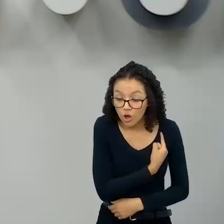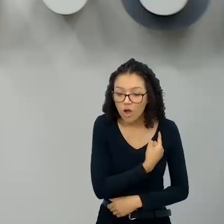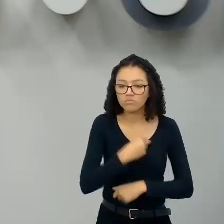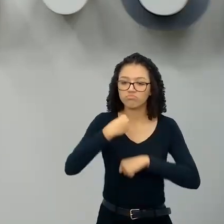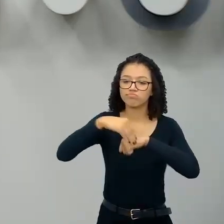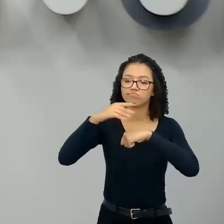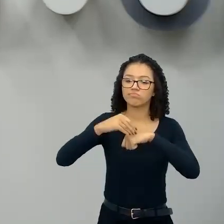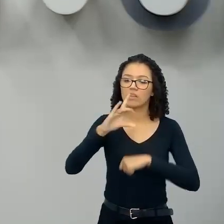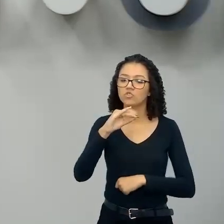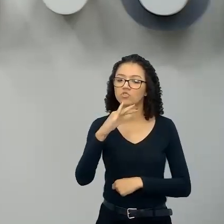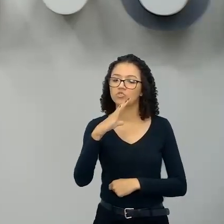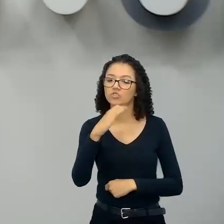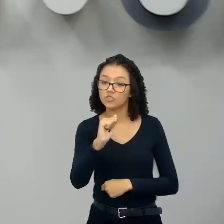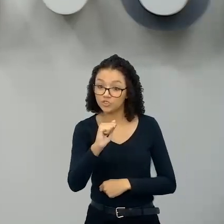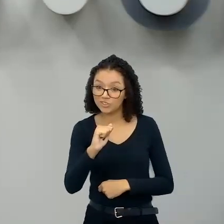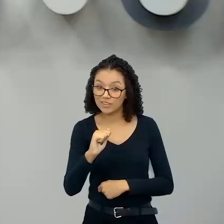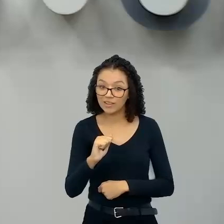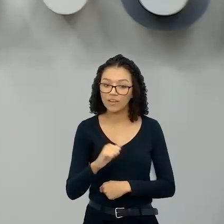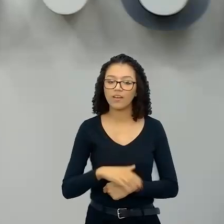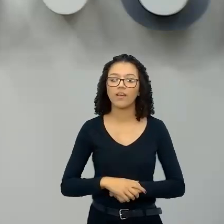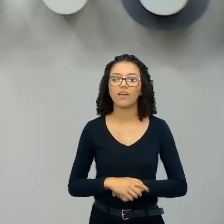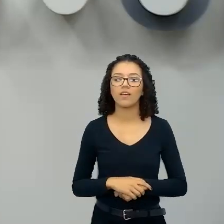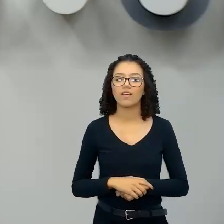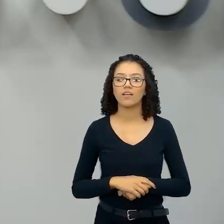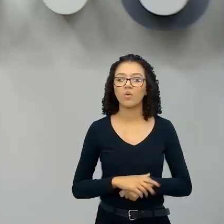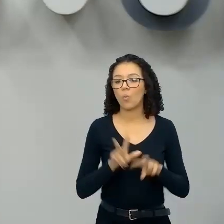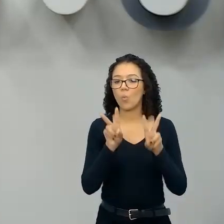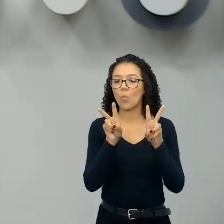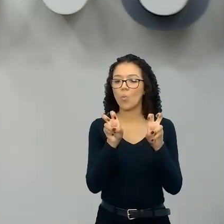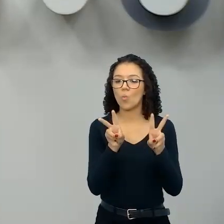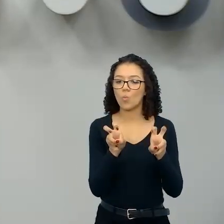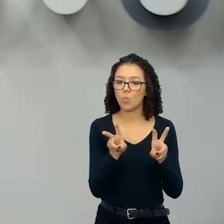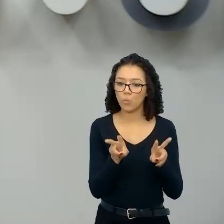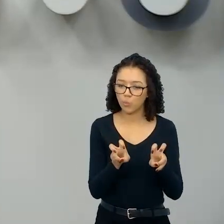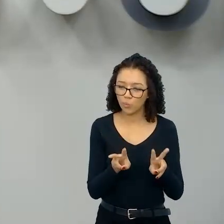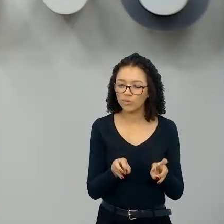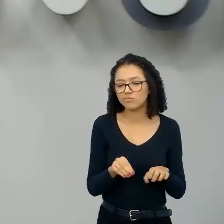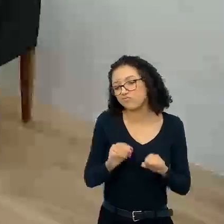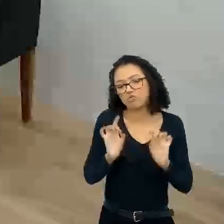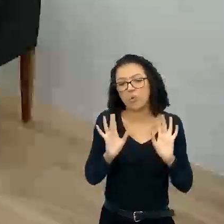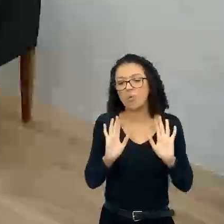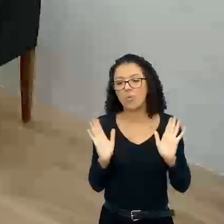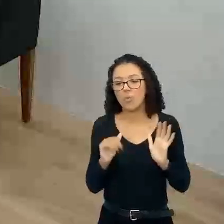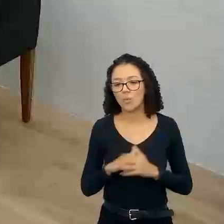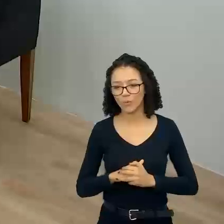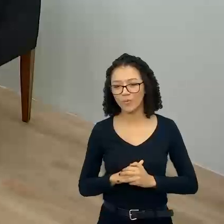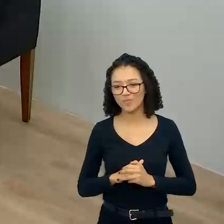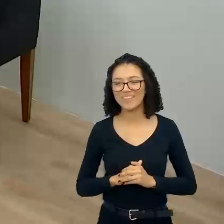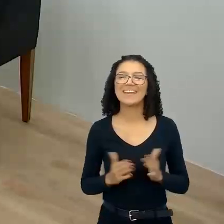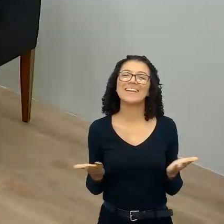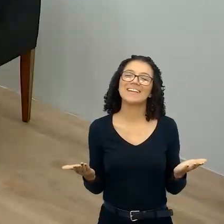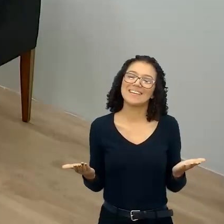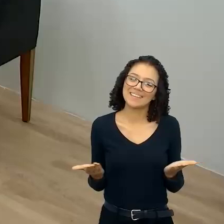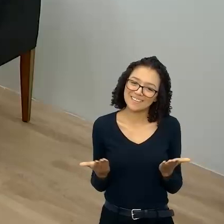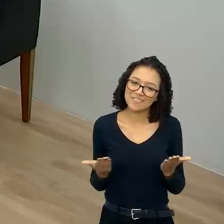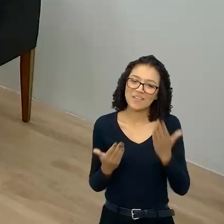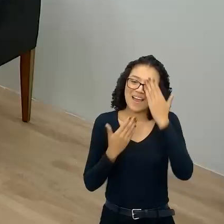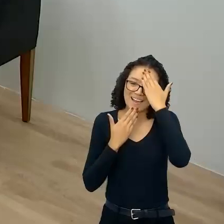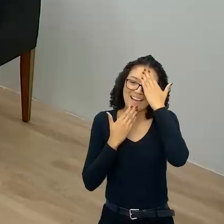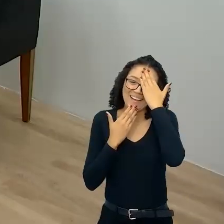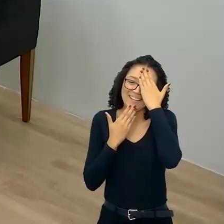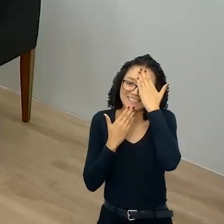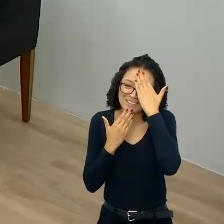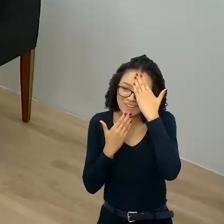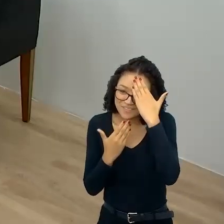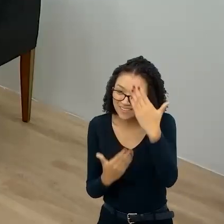né, as próximas pautas, as próximas temáticas que nós vamos abordar. Então, eu já queria agradecer também os professores. A gente vai para o